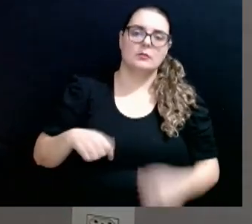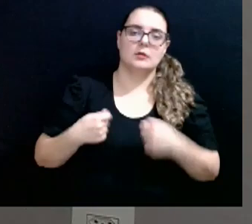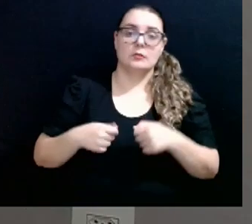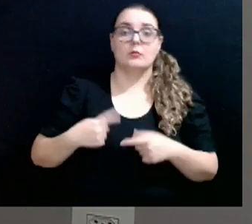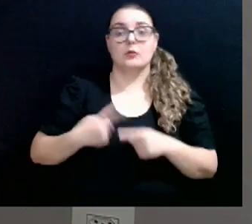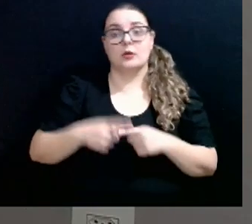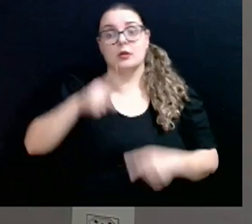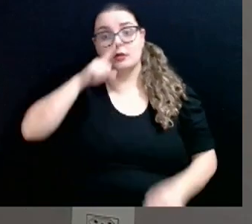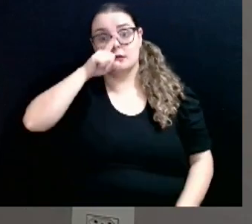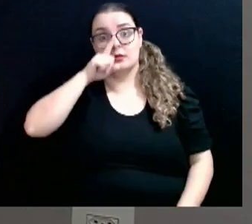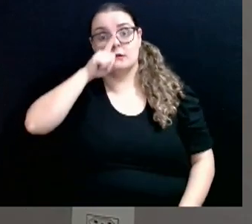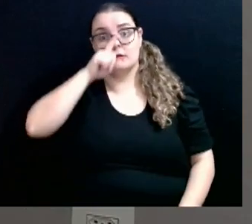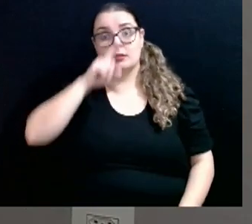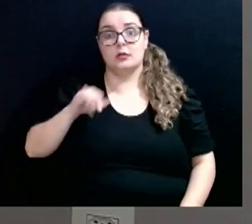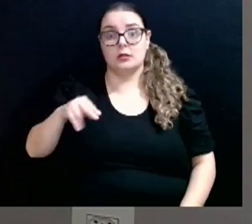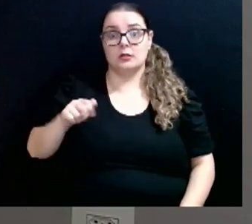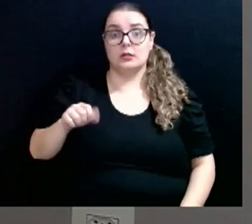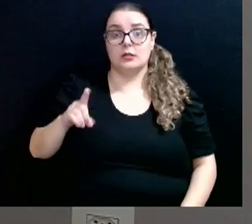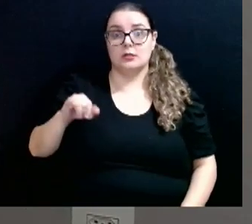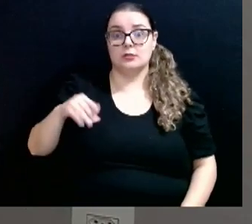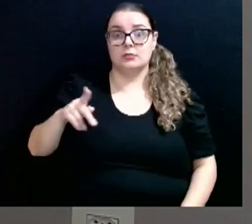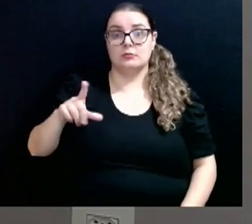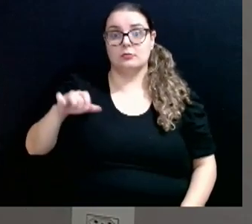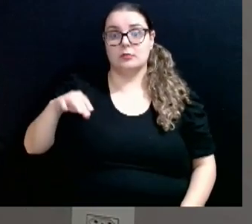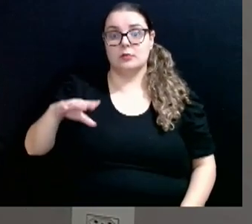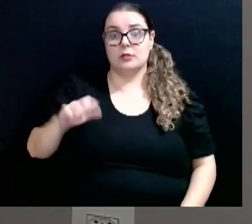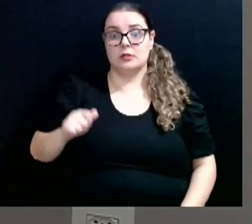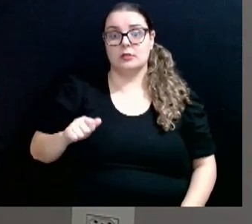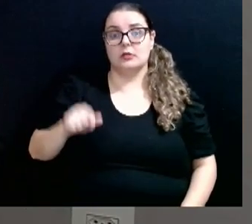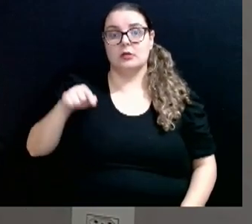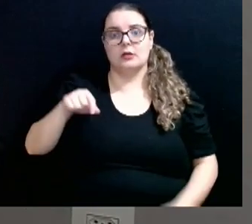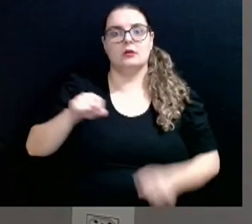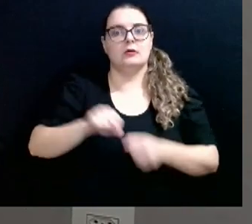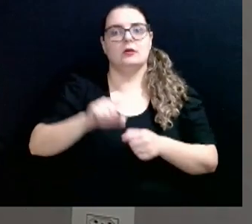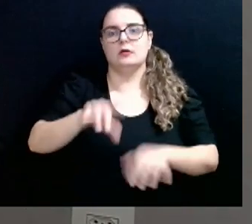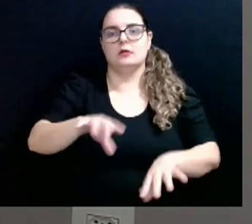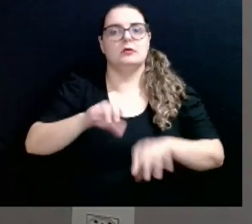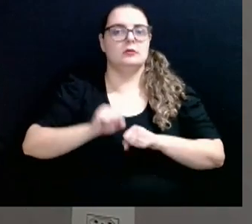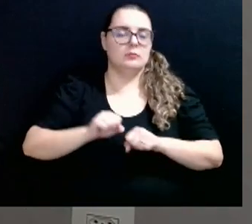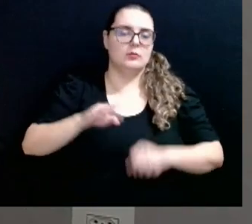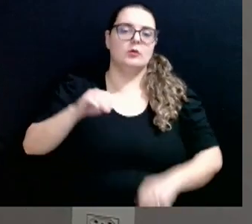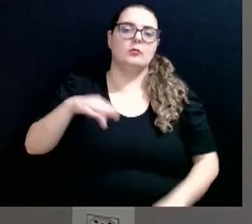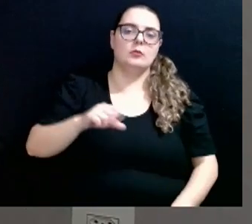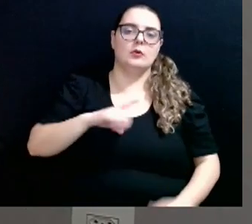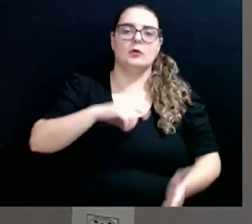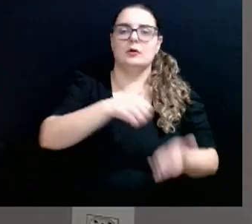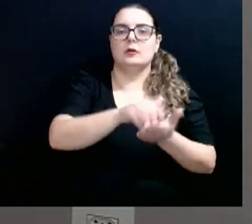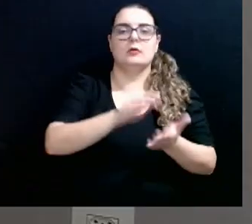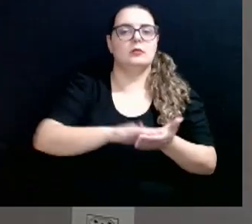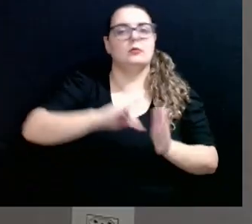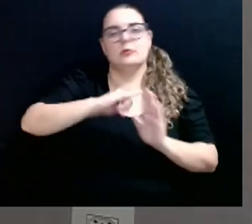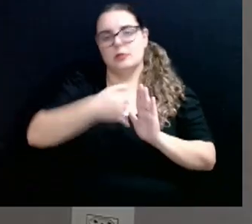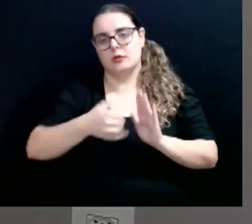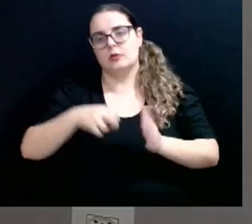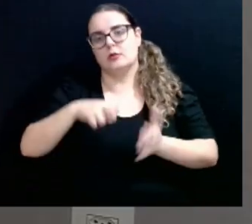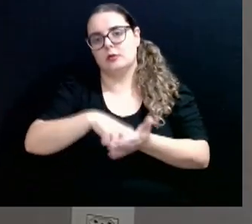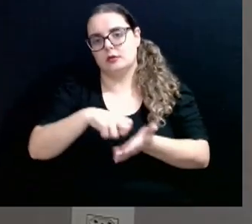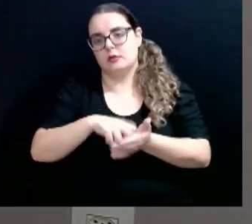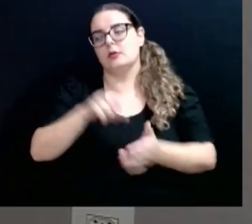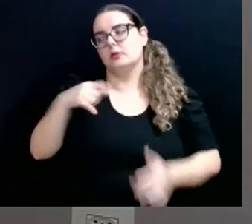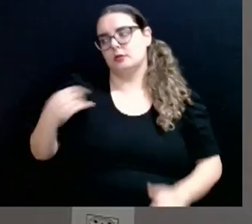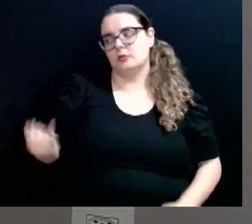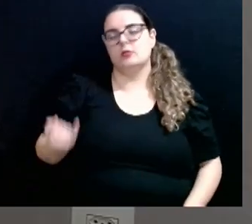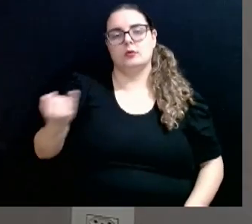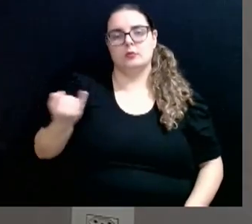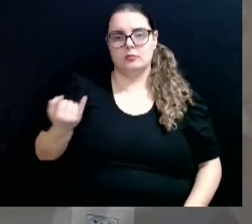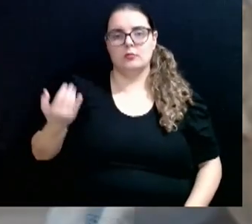ficar inadimplente e aí a inadimplência faz ela não tomar aquele bem e ter multa, juros, sanções. Então, é importante você, na